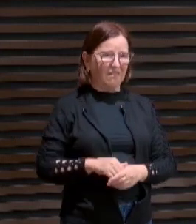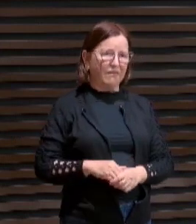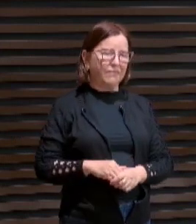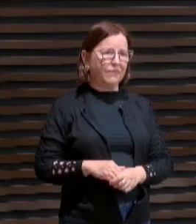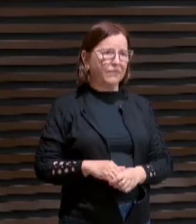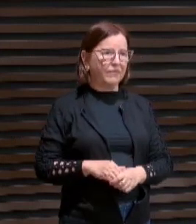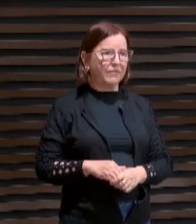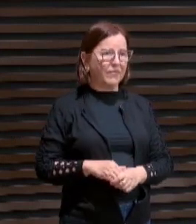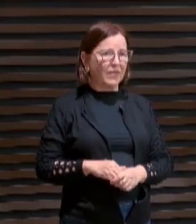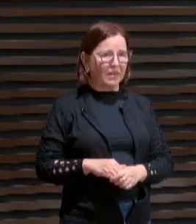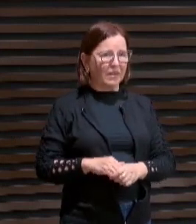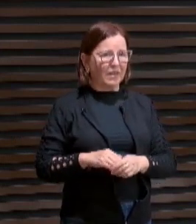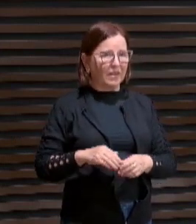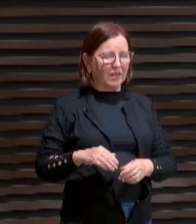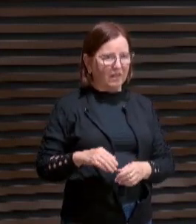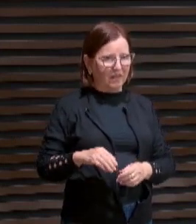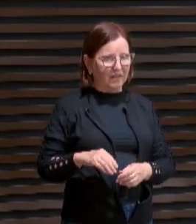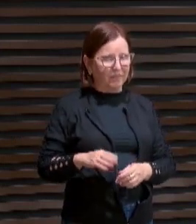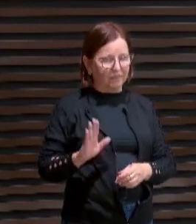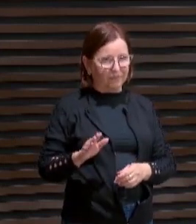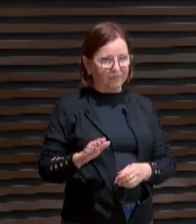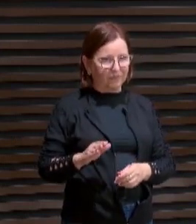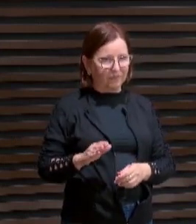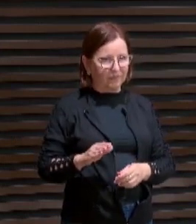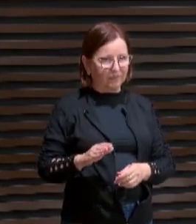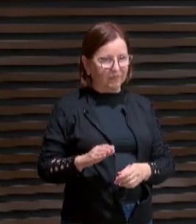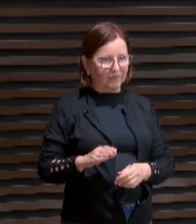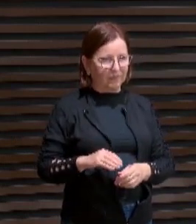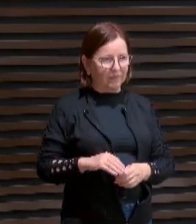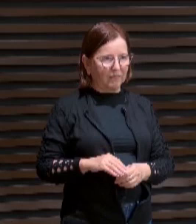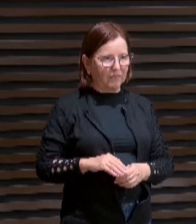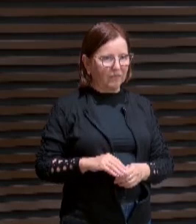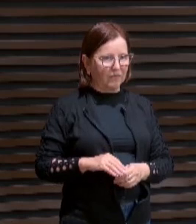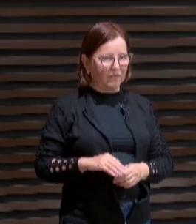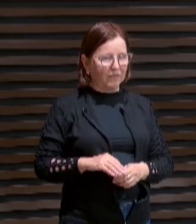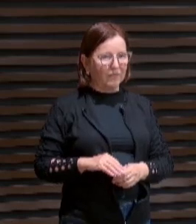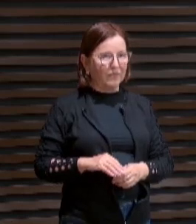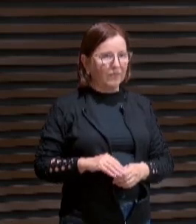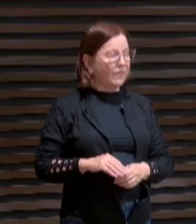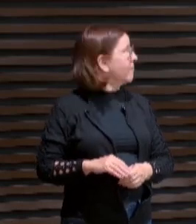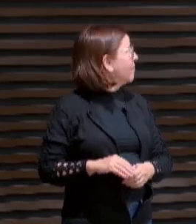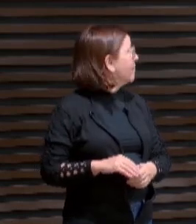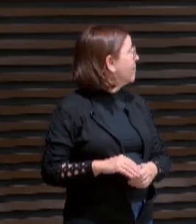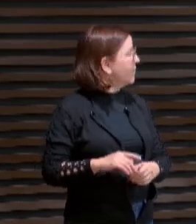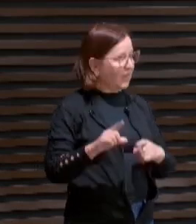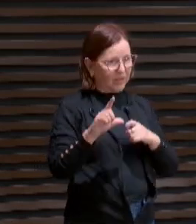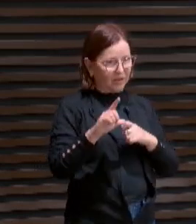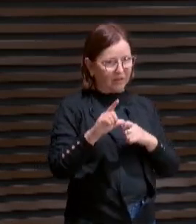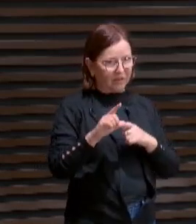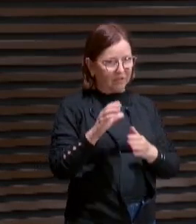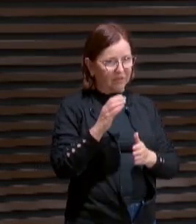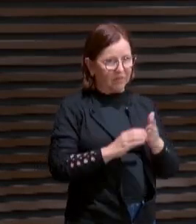um ladrão do lado dele na cruz, Lucas capítulo 23, 40, 41, também percebia que